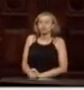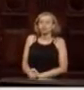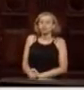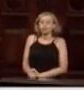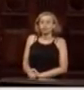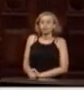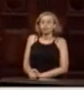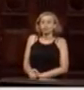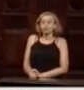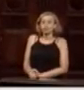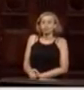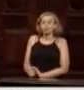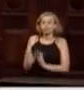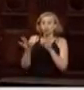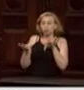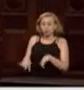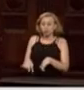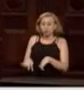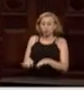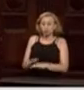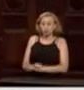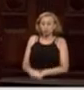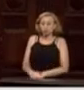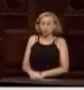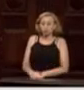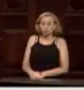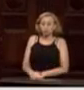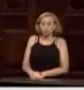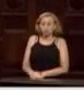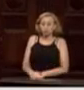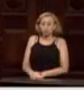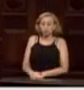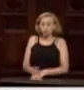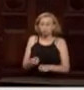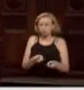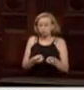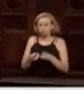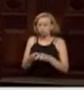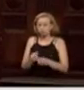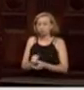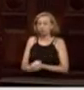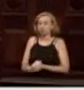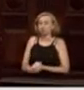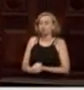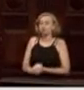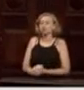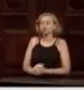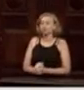e, ao final, em sendo inocentado